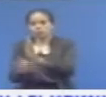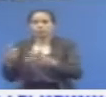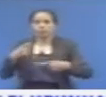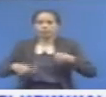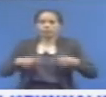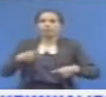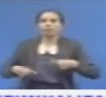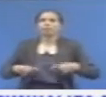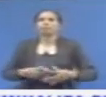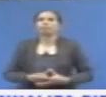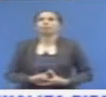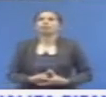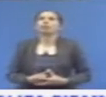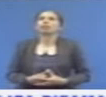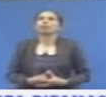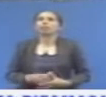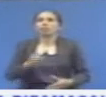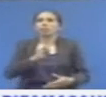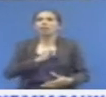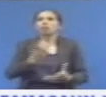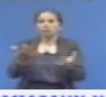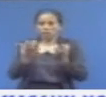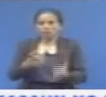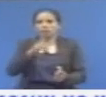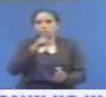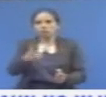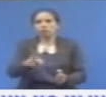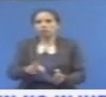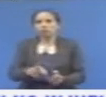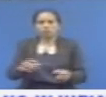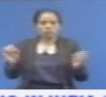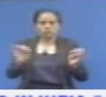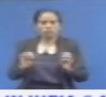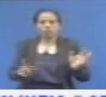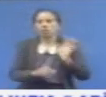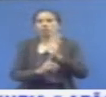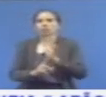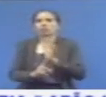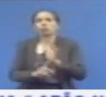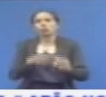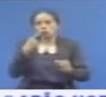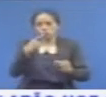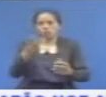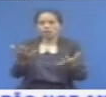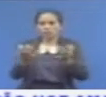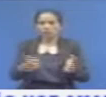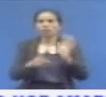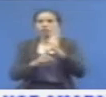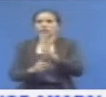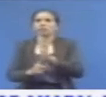presenta. Hawa kar tebes kesar hola kesar mesema har kesar